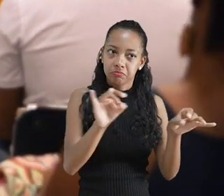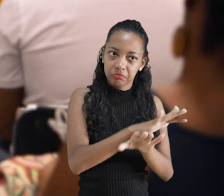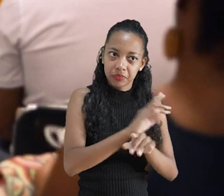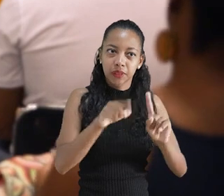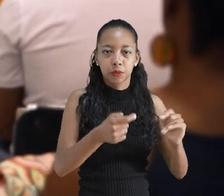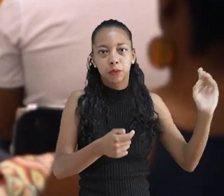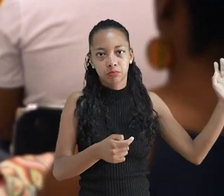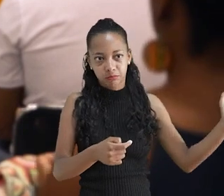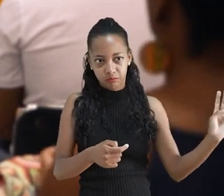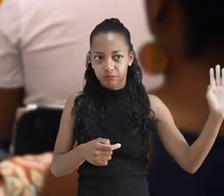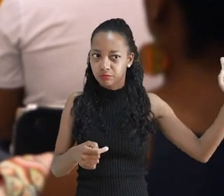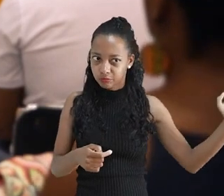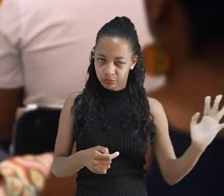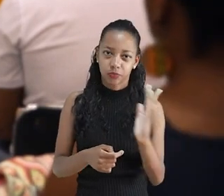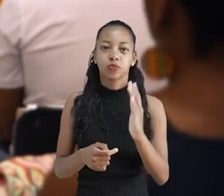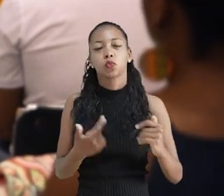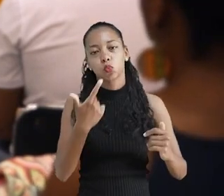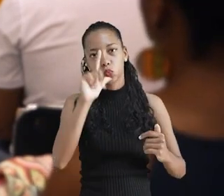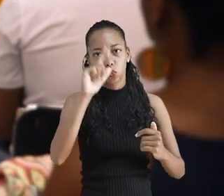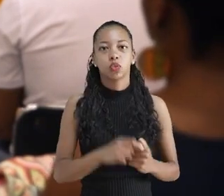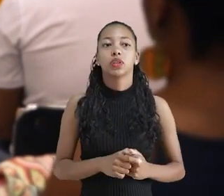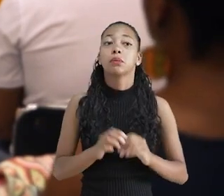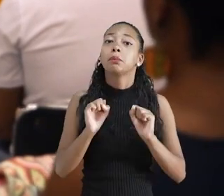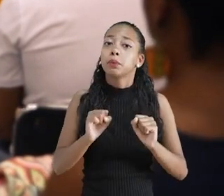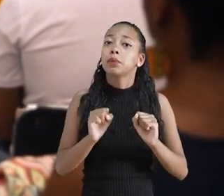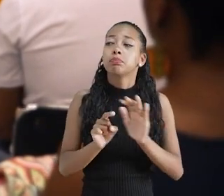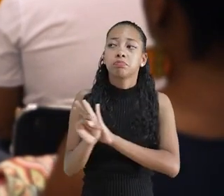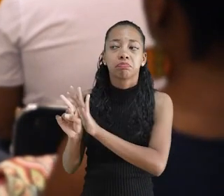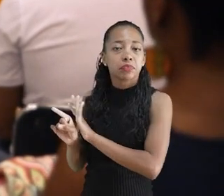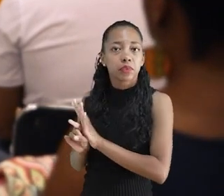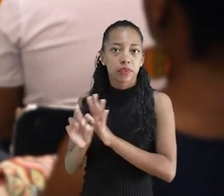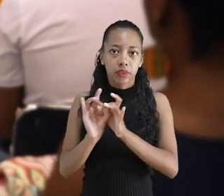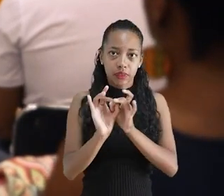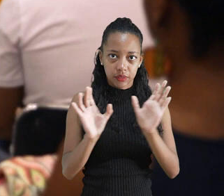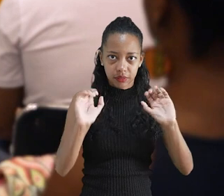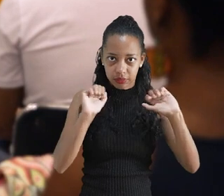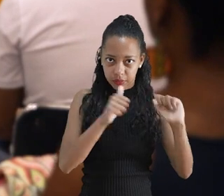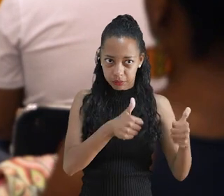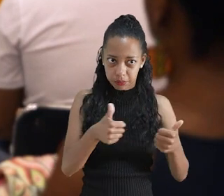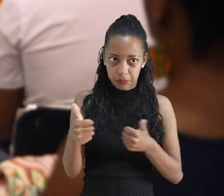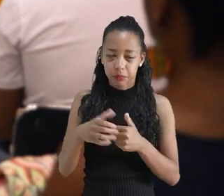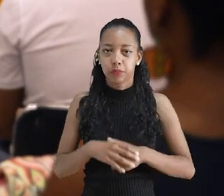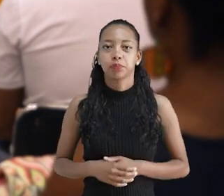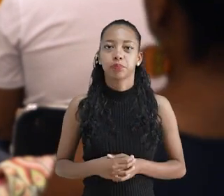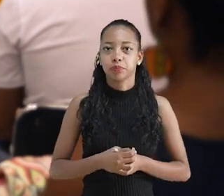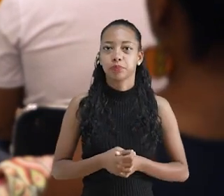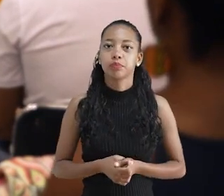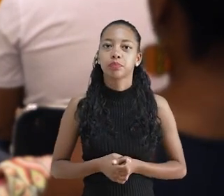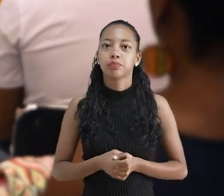momento vai vir já a segunda mesa e lembrando que as perguntas podem ser feitas tanto pro rson como pra Jana depois junto com as perguntas